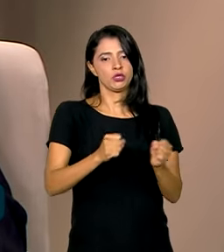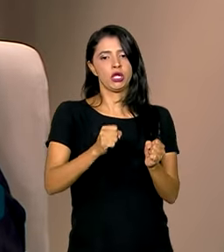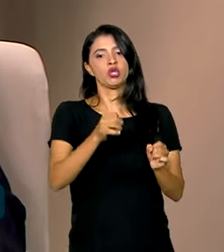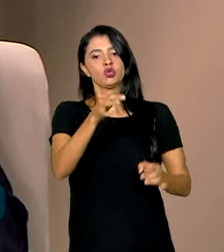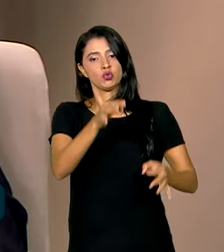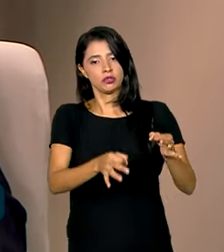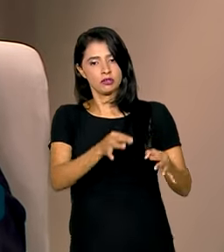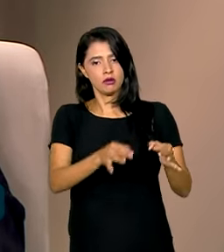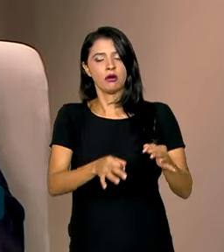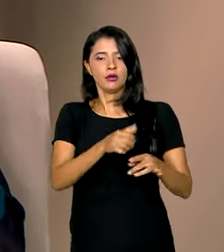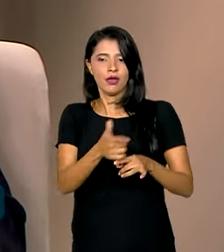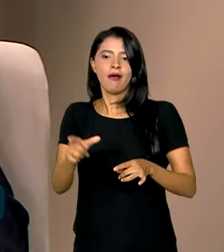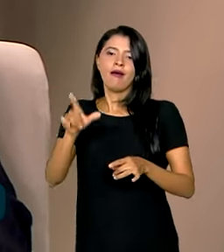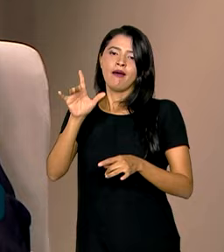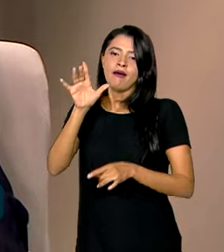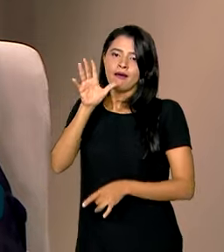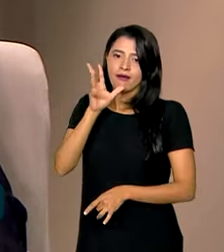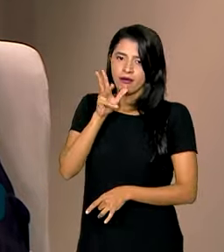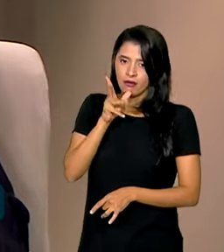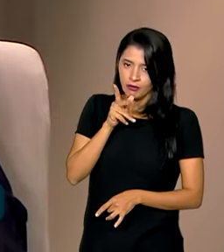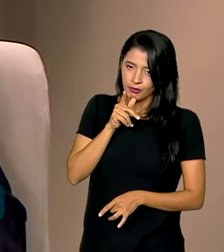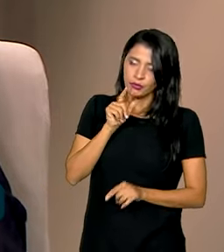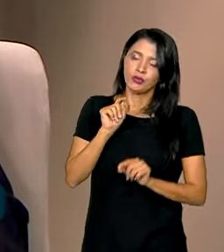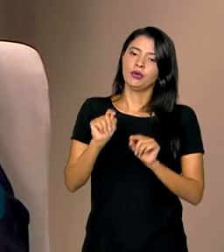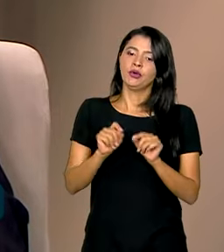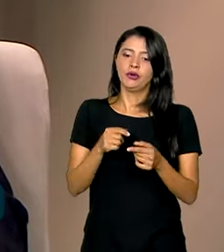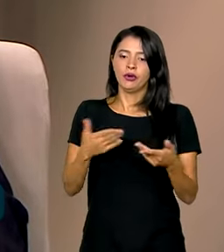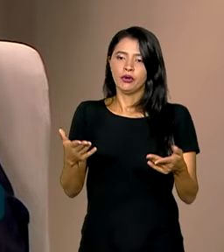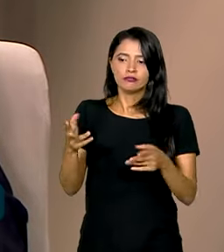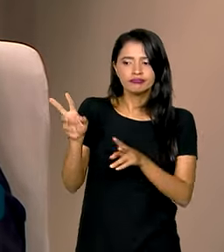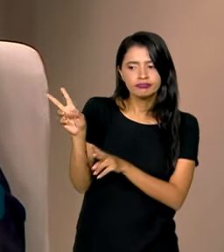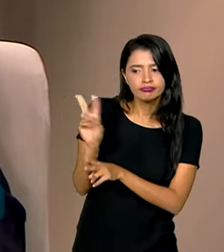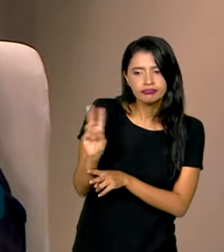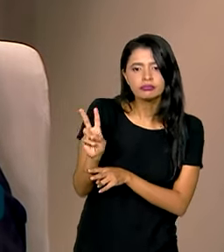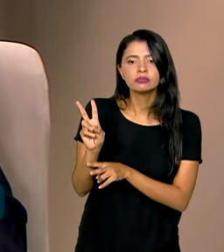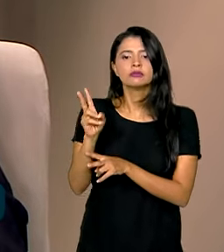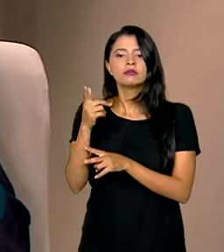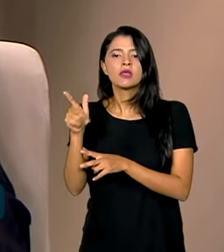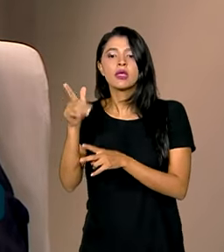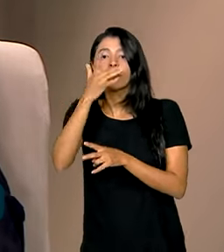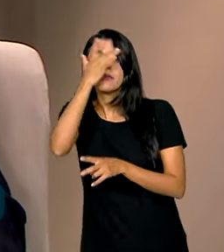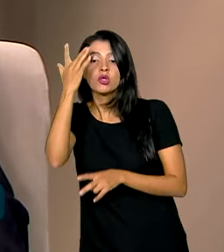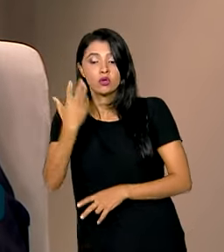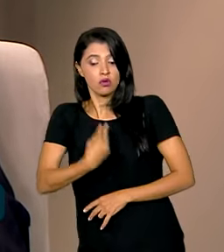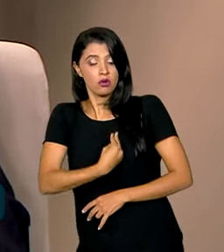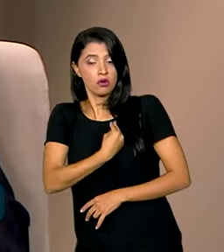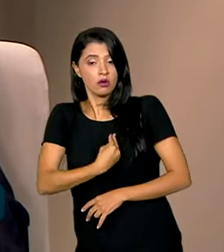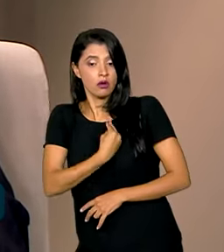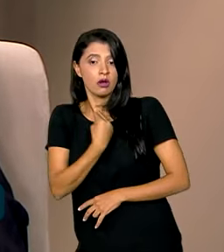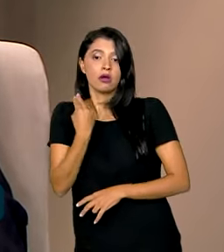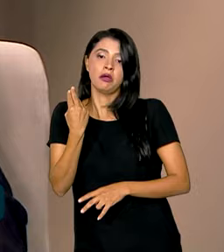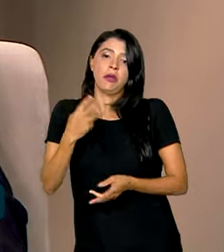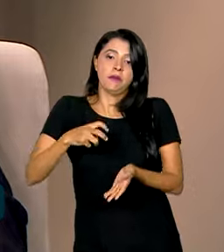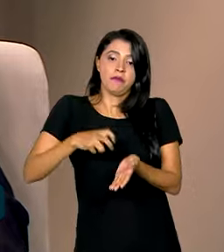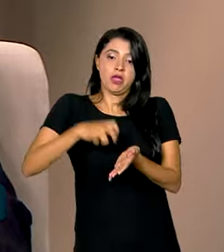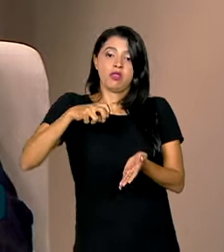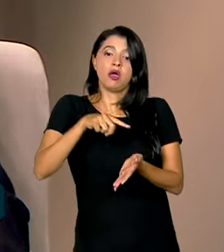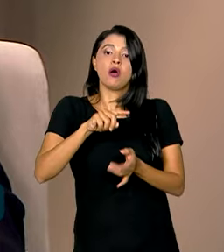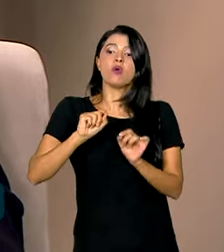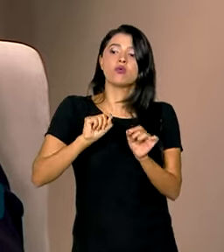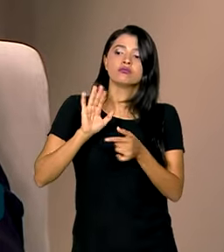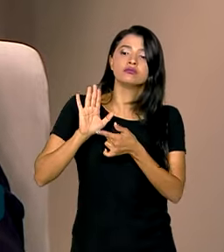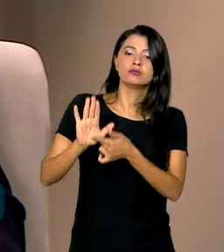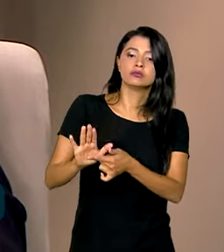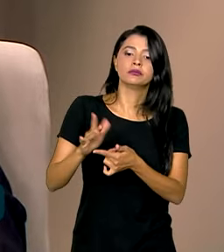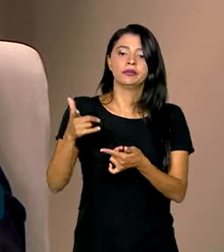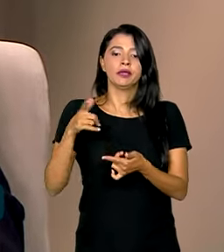há uma parte mais lenta em que é examinada a presença dos pressupostos que o Código de Processo Penal prevê, eventualmente